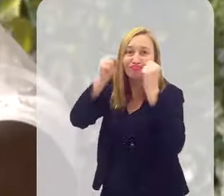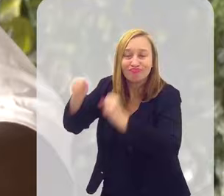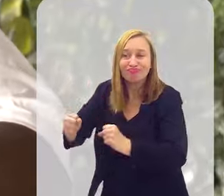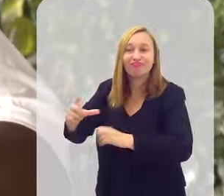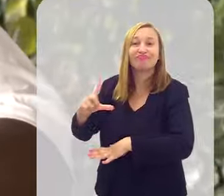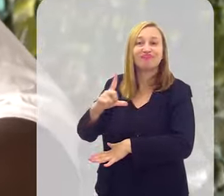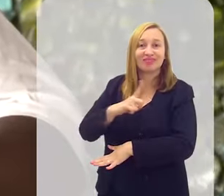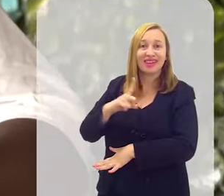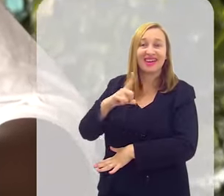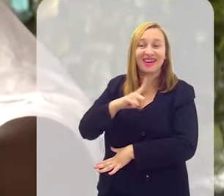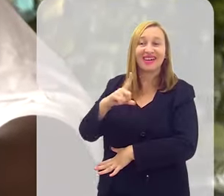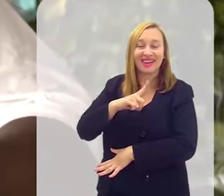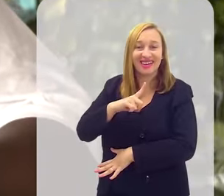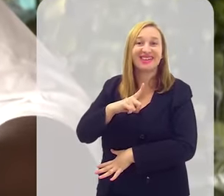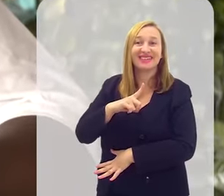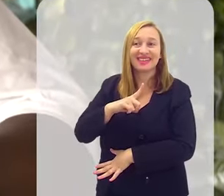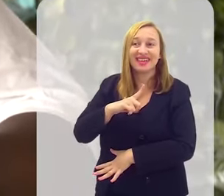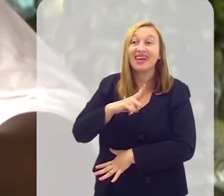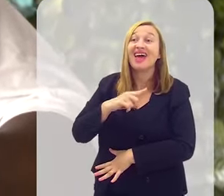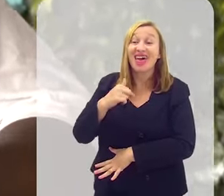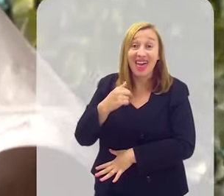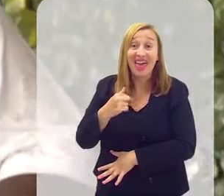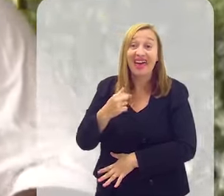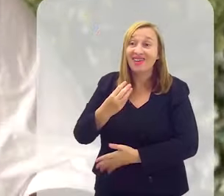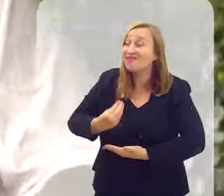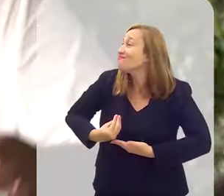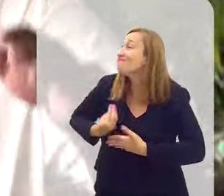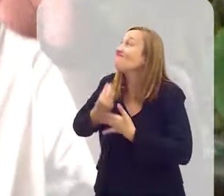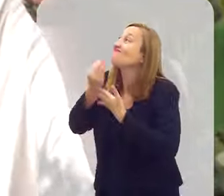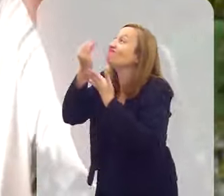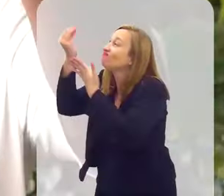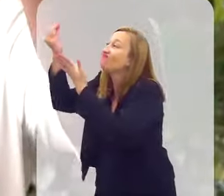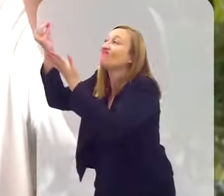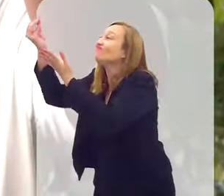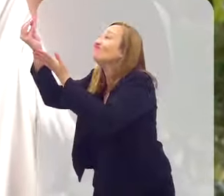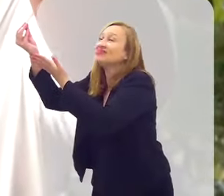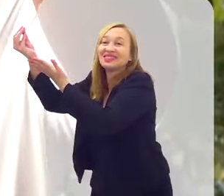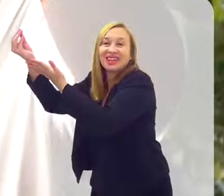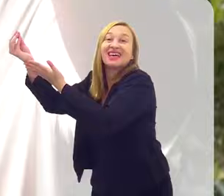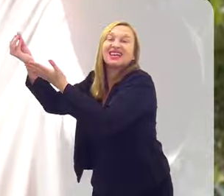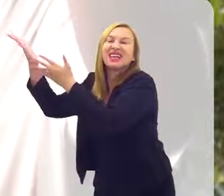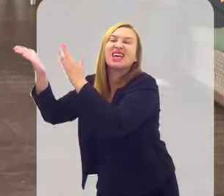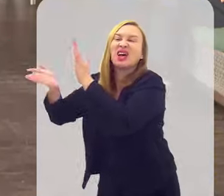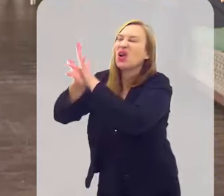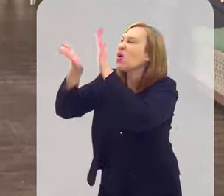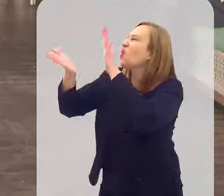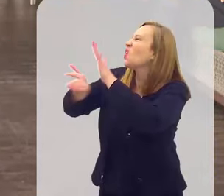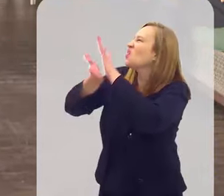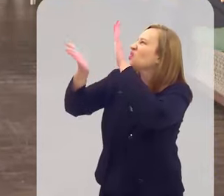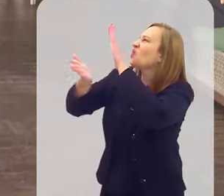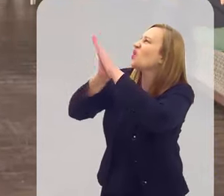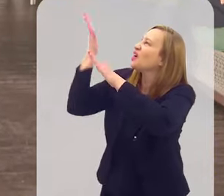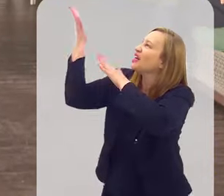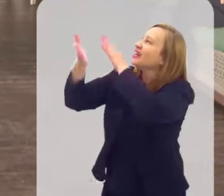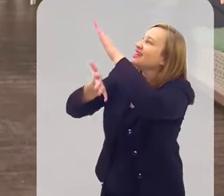o Deus que tem todo o poder Eu ergo a ti